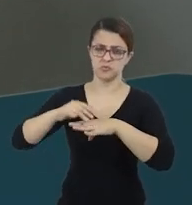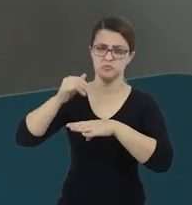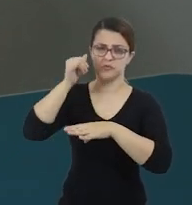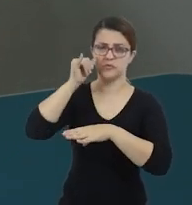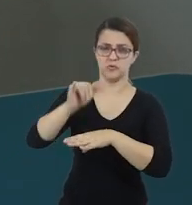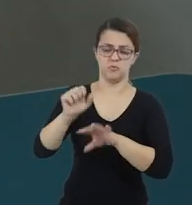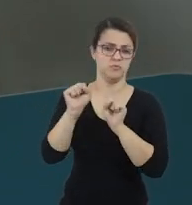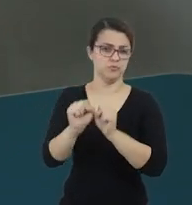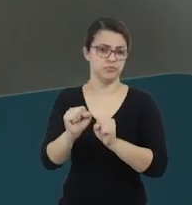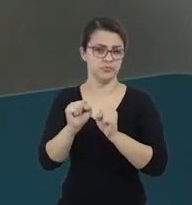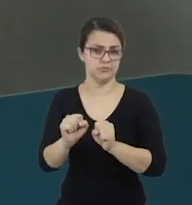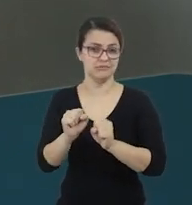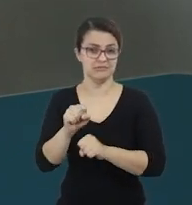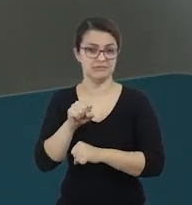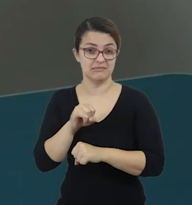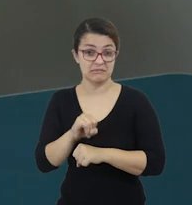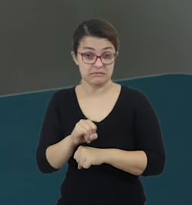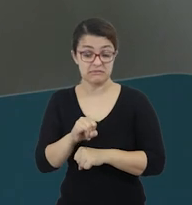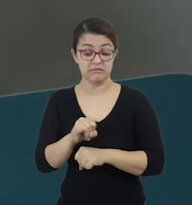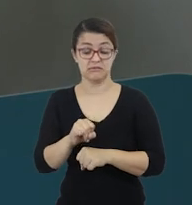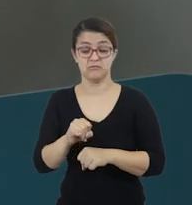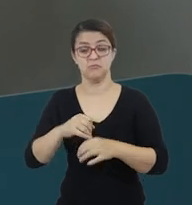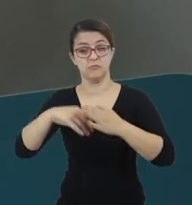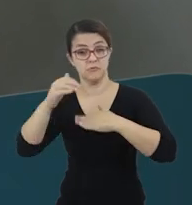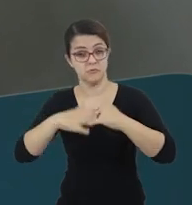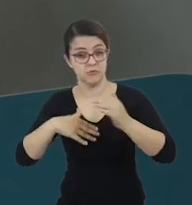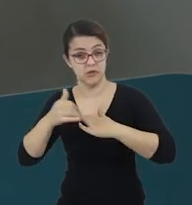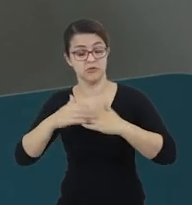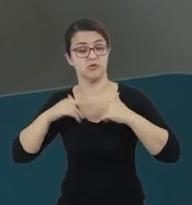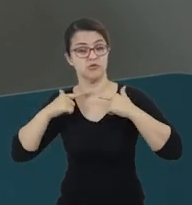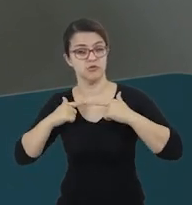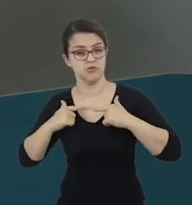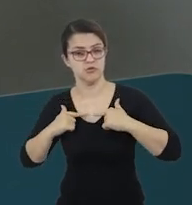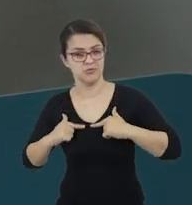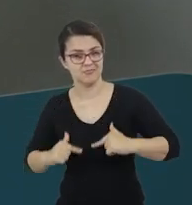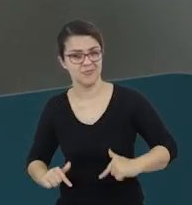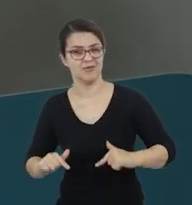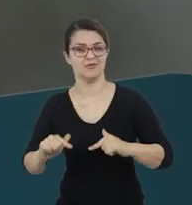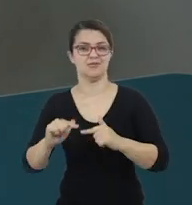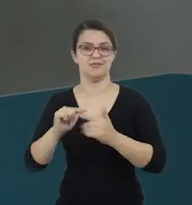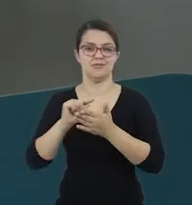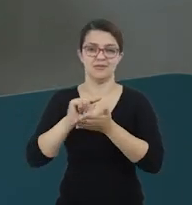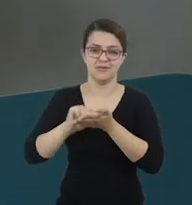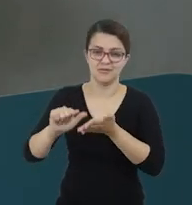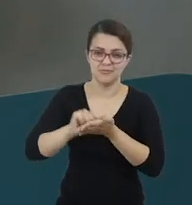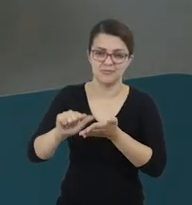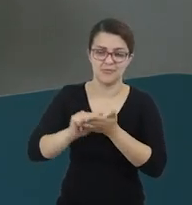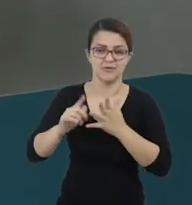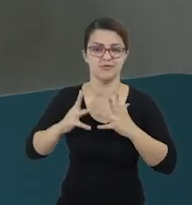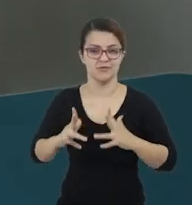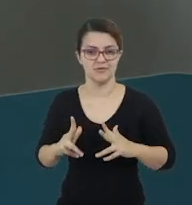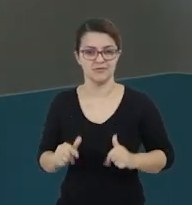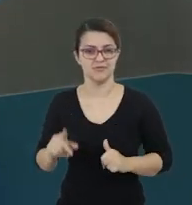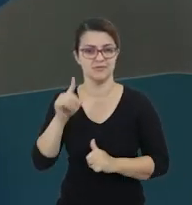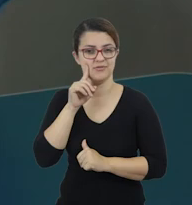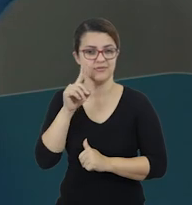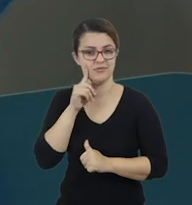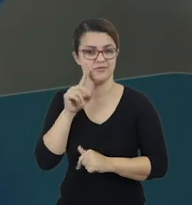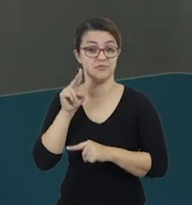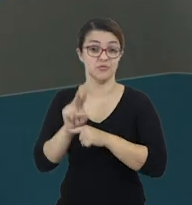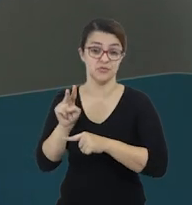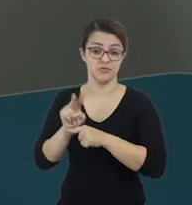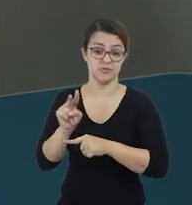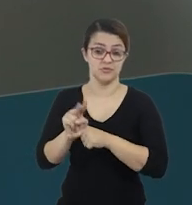ser evitadas se você manter as práticas de higiene diária? Tudo isso você vai descobrir aqui nesse quiz.